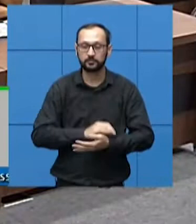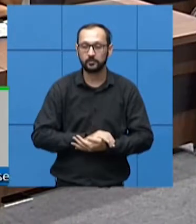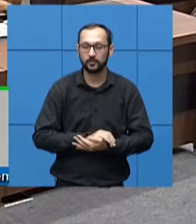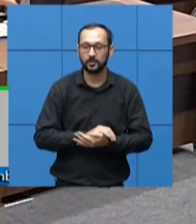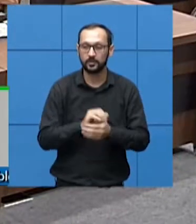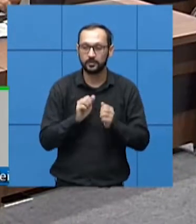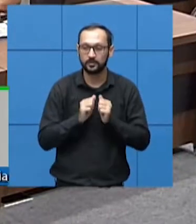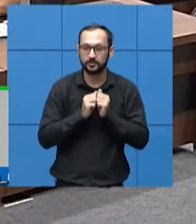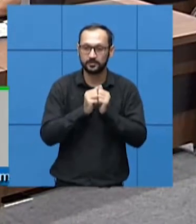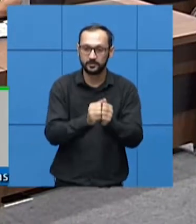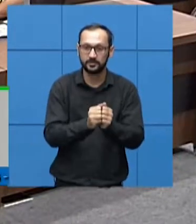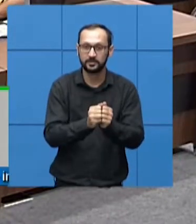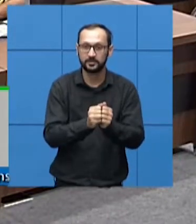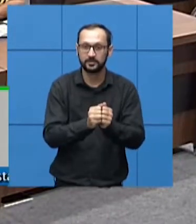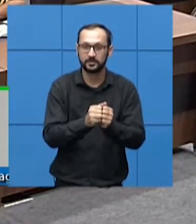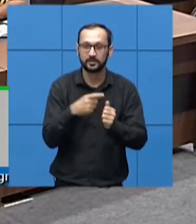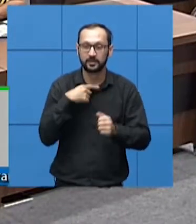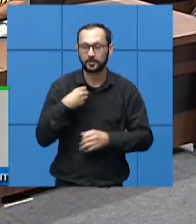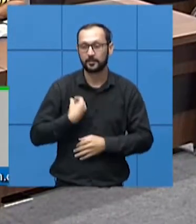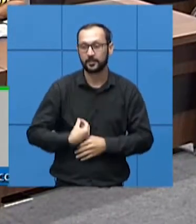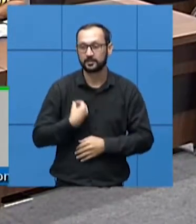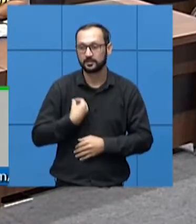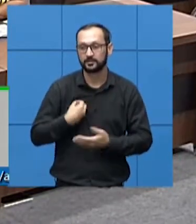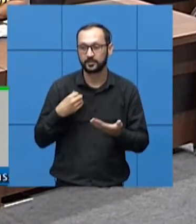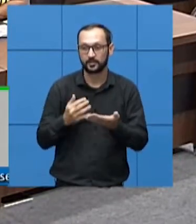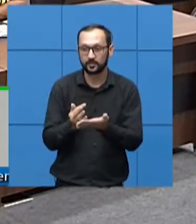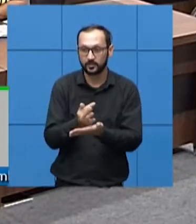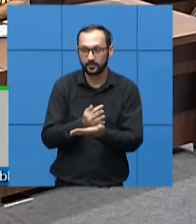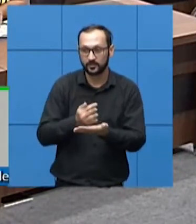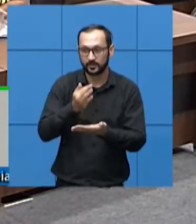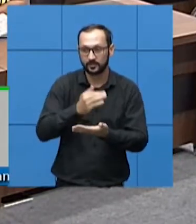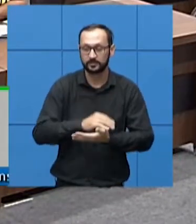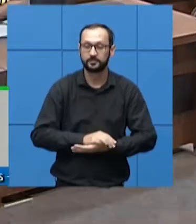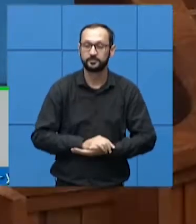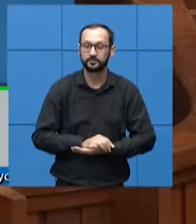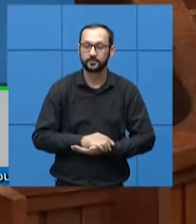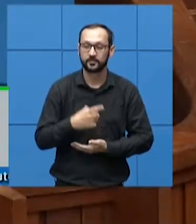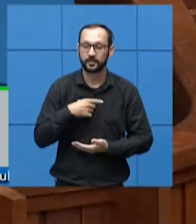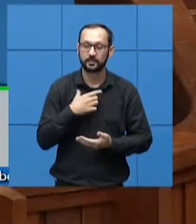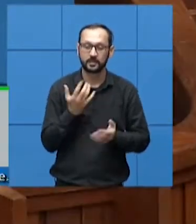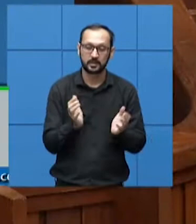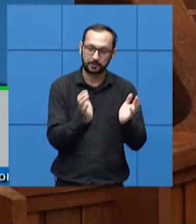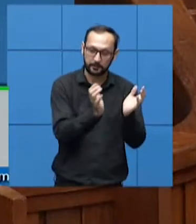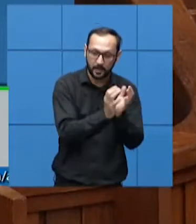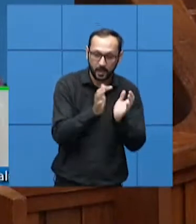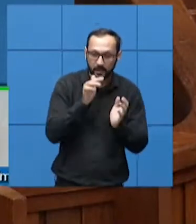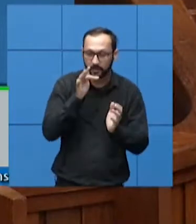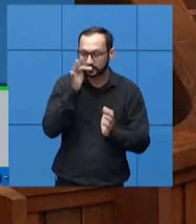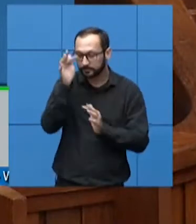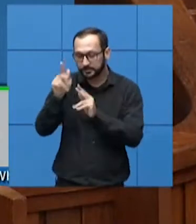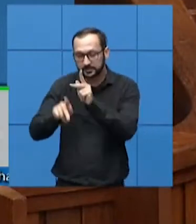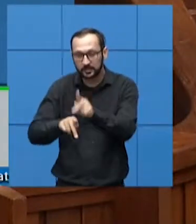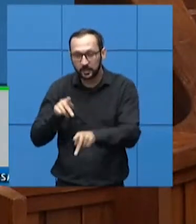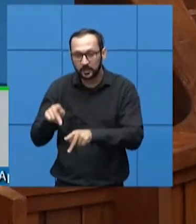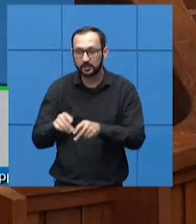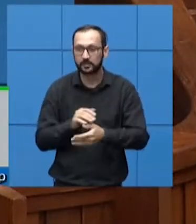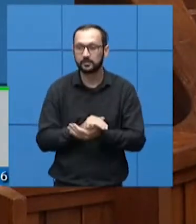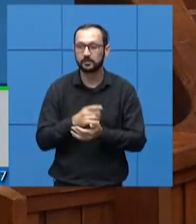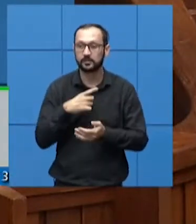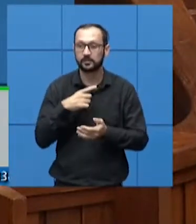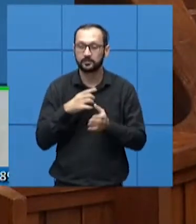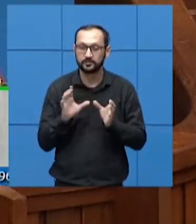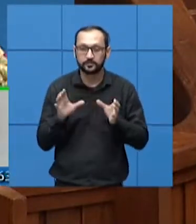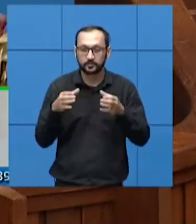com todas que fazem parte do fórum, não somente a partir, como eu já disse, das APAES e Pestalozzi, envolvendo um quadro